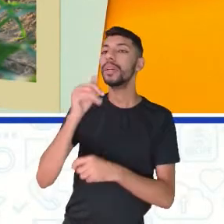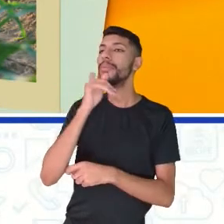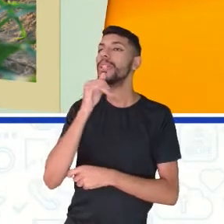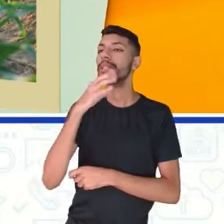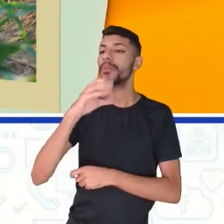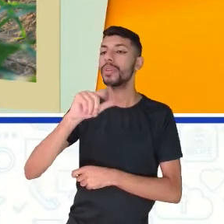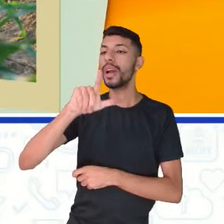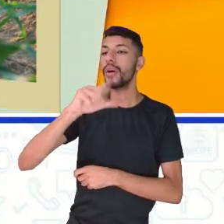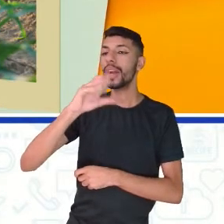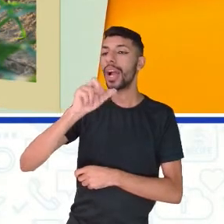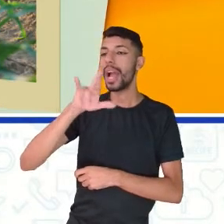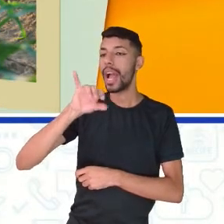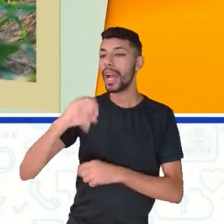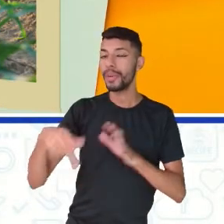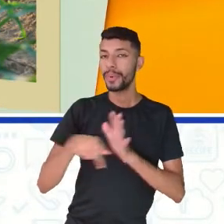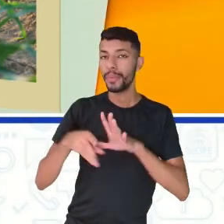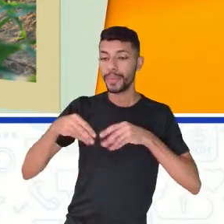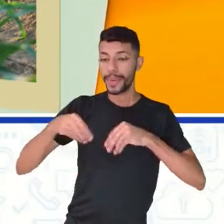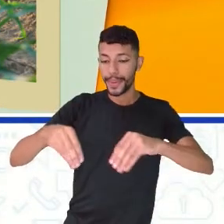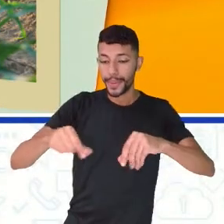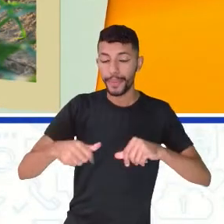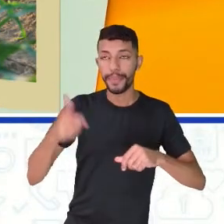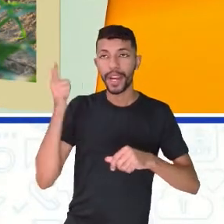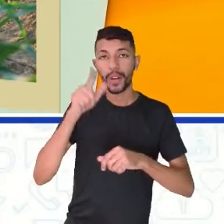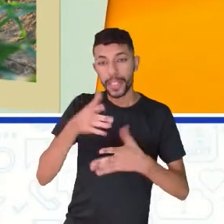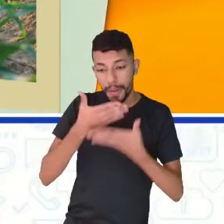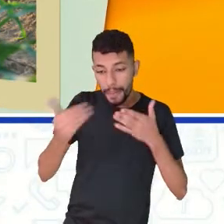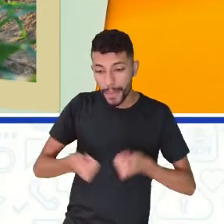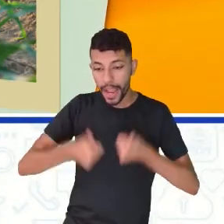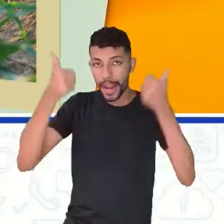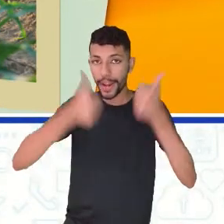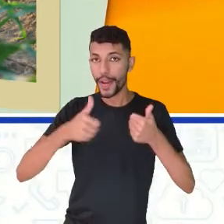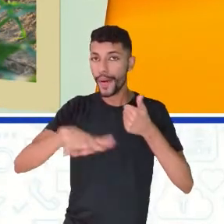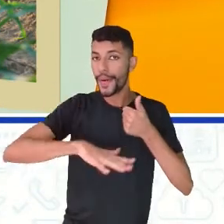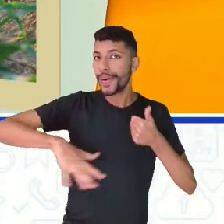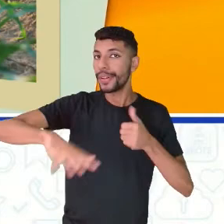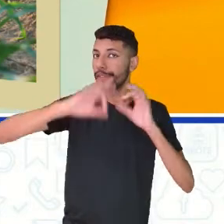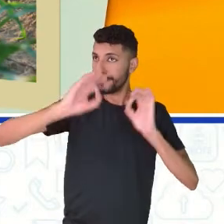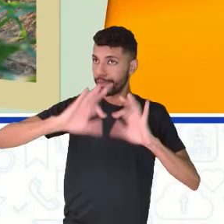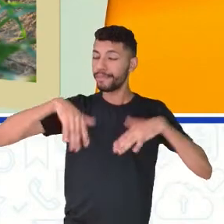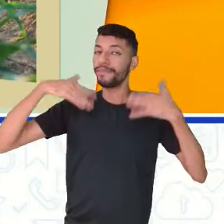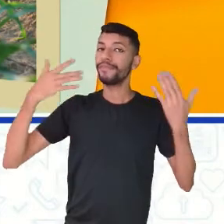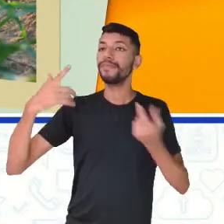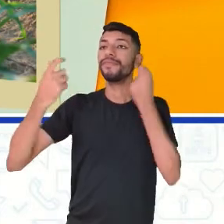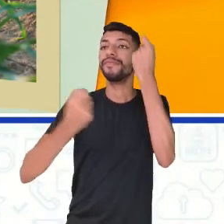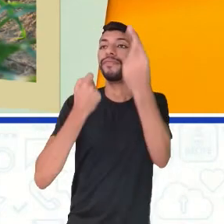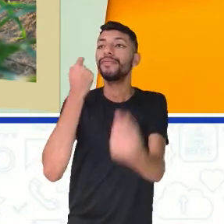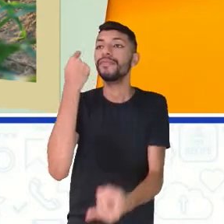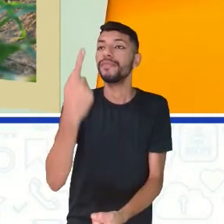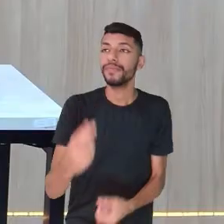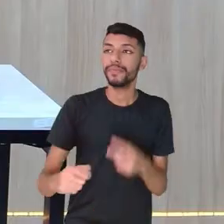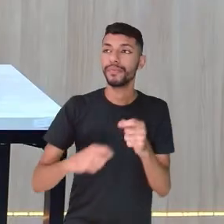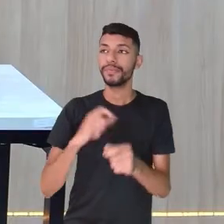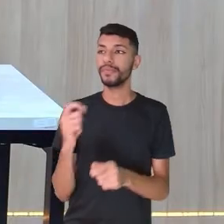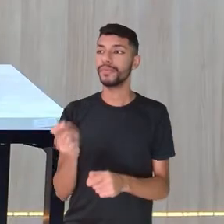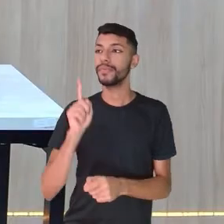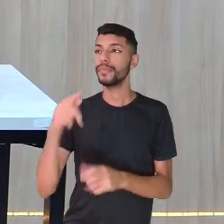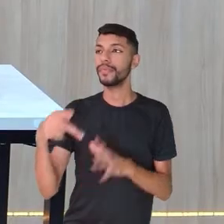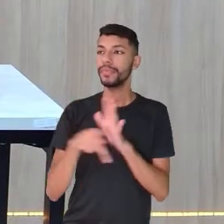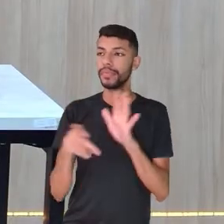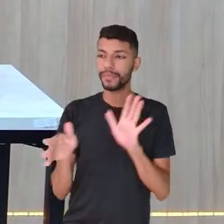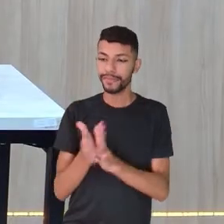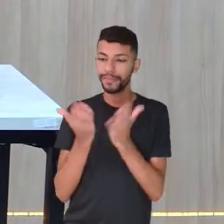solo para melhorar as condições do solo. Então, muitas vezes, esse solo, ele torna-se pobre em